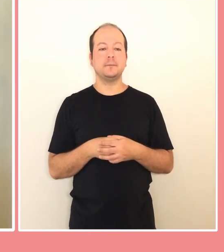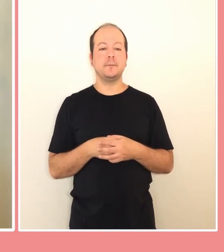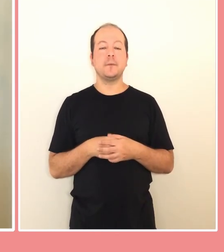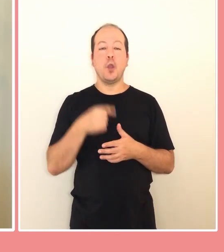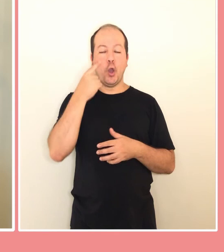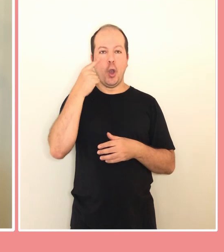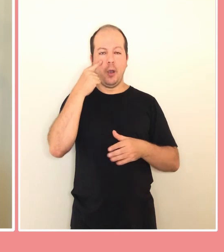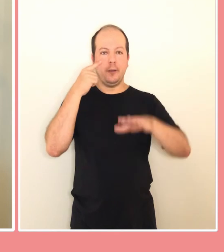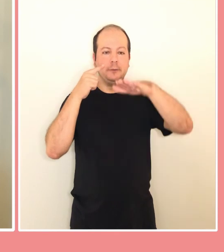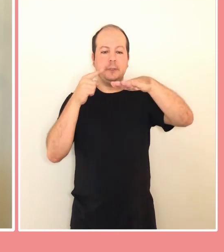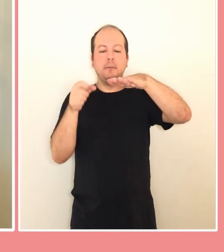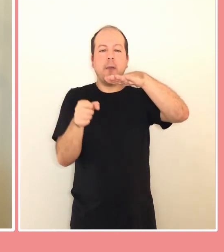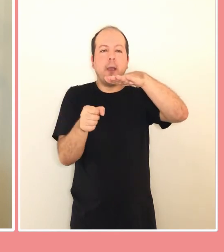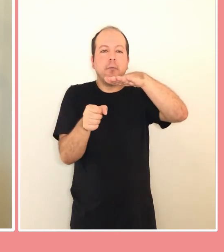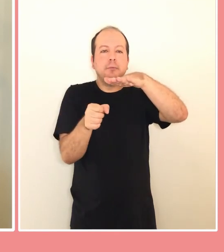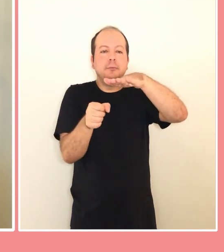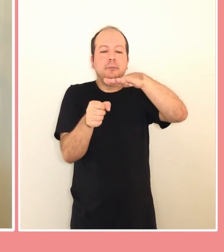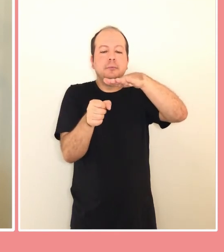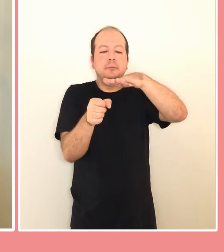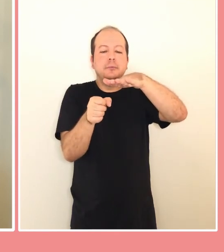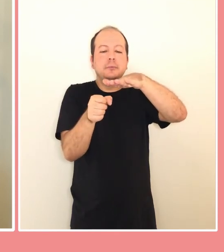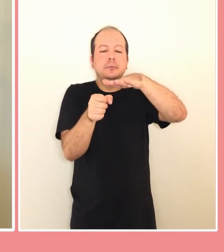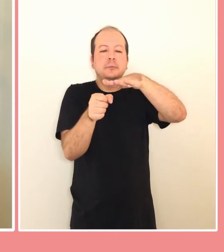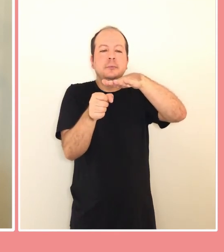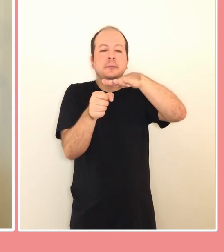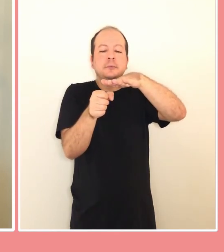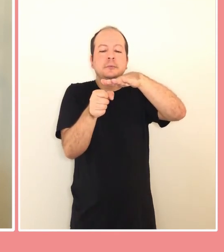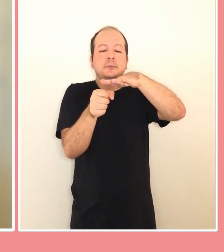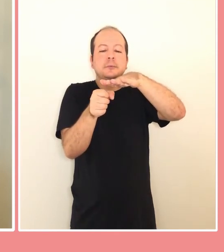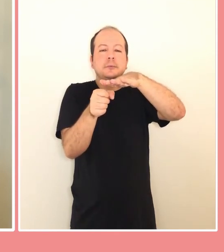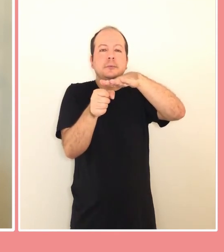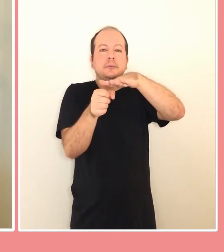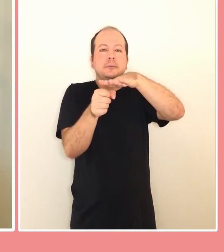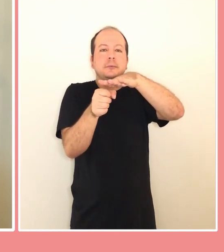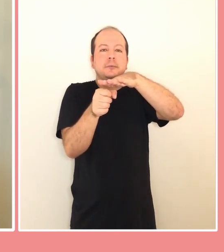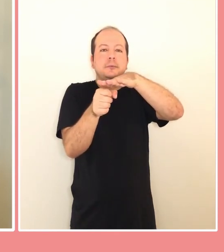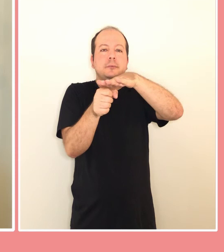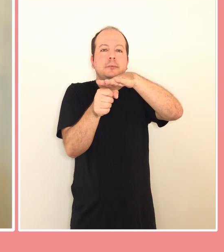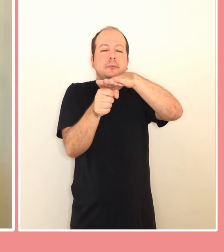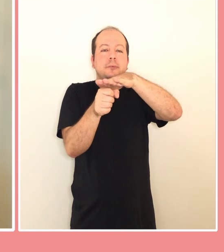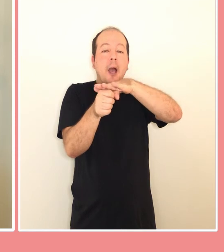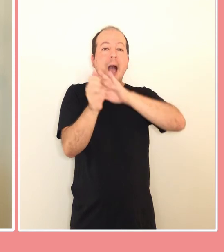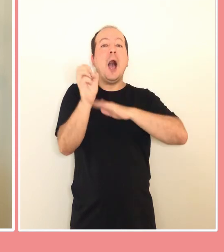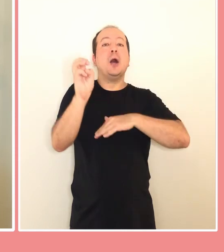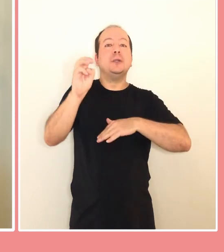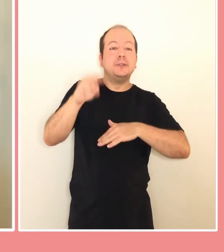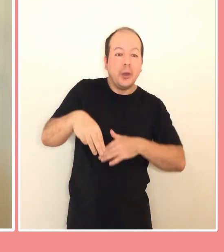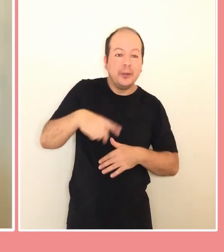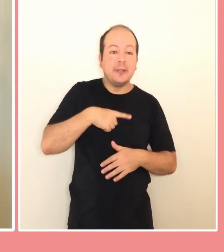Então, bem delicadamente, nós vamos percebendo essa pressão do cano e esse ângulo para que o som saia.